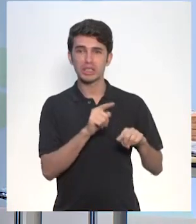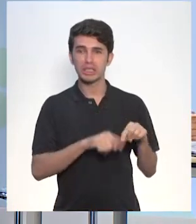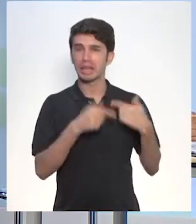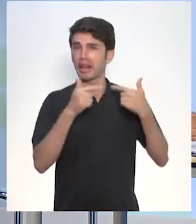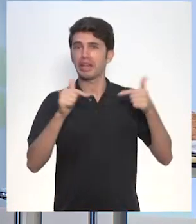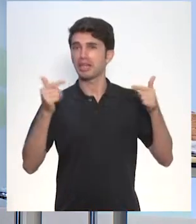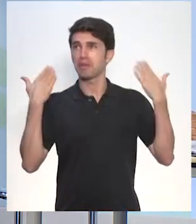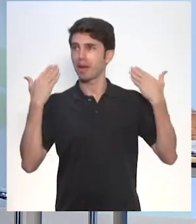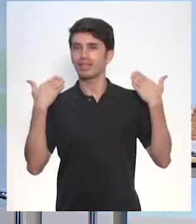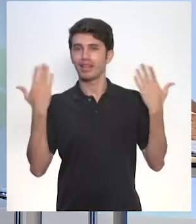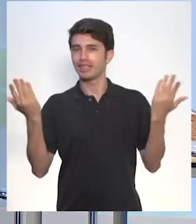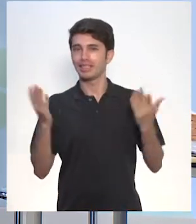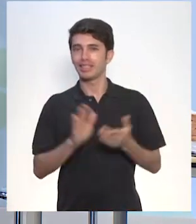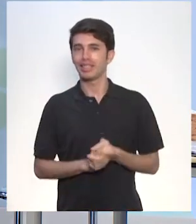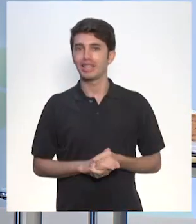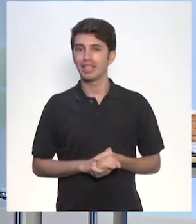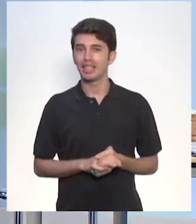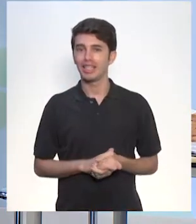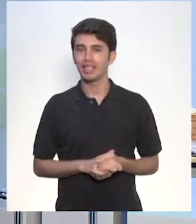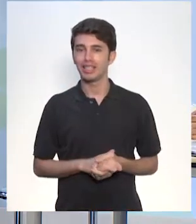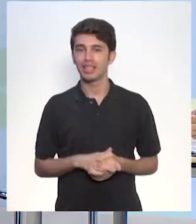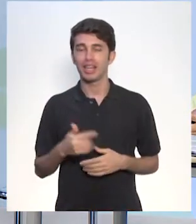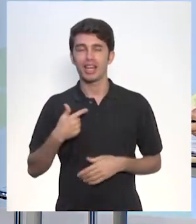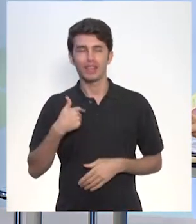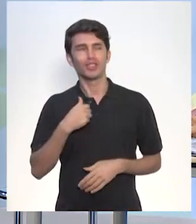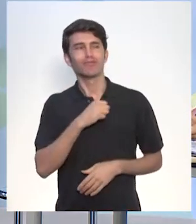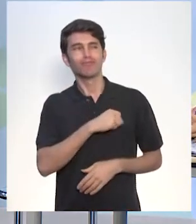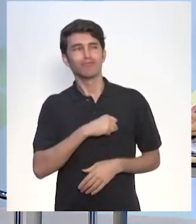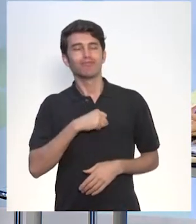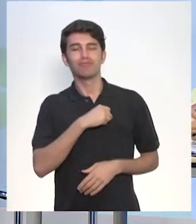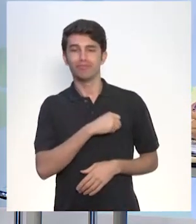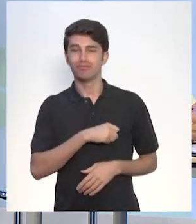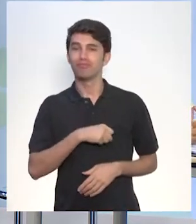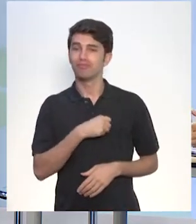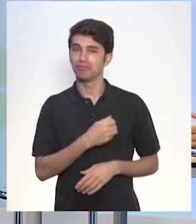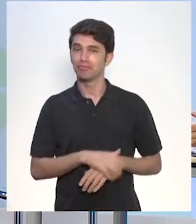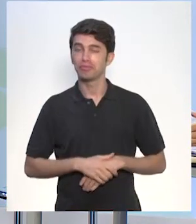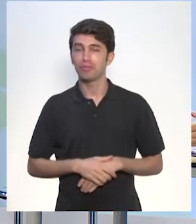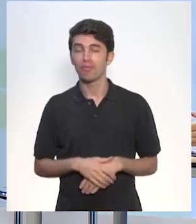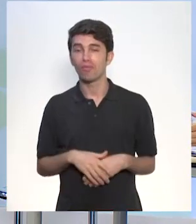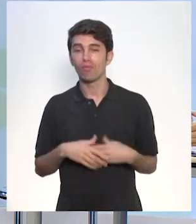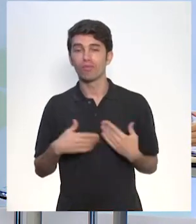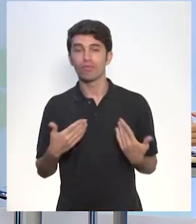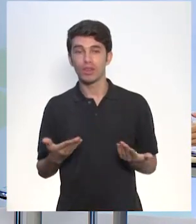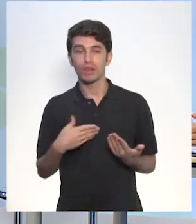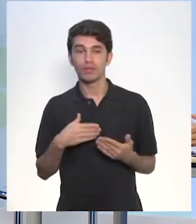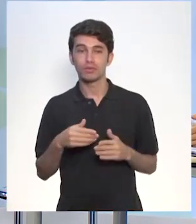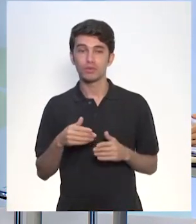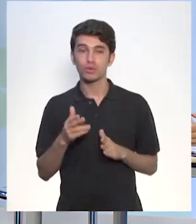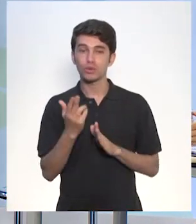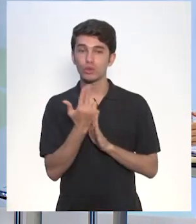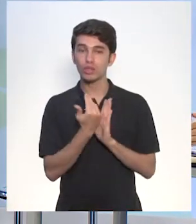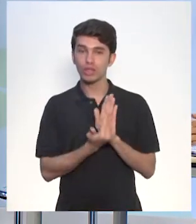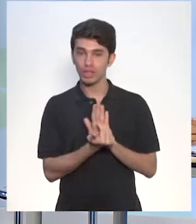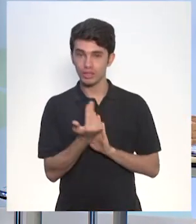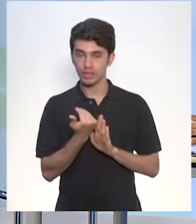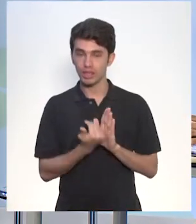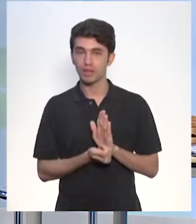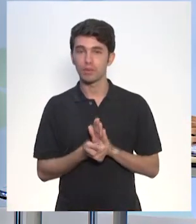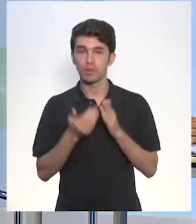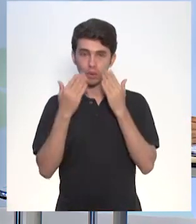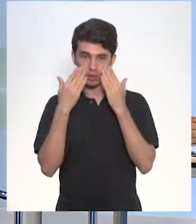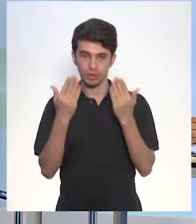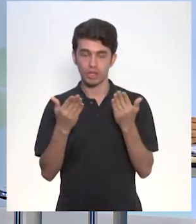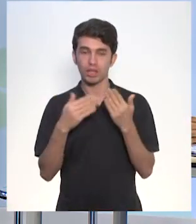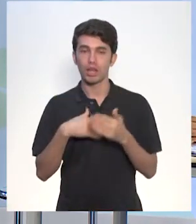existiram. Eu sou uma pessoa bem saudosista. Enfim, ficou uma ilustração aqui do que é o